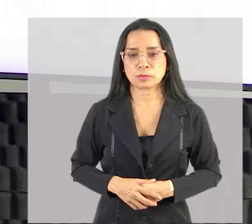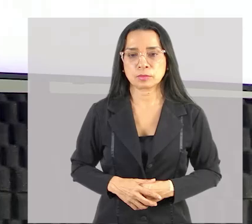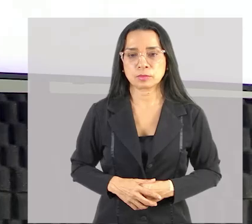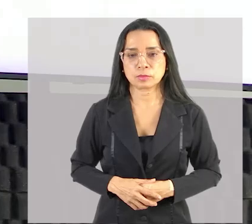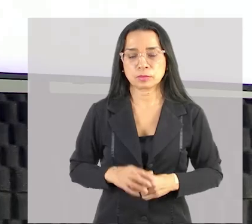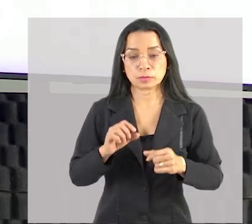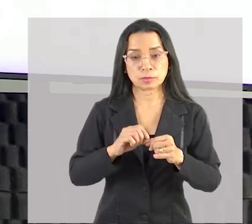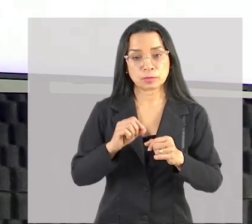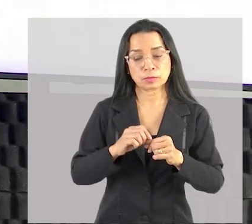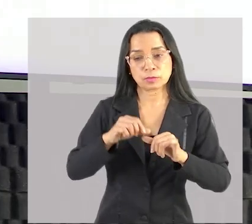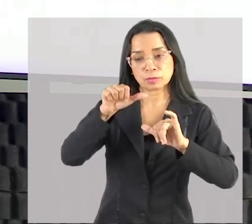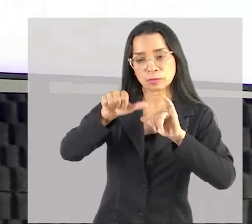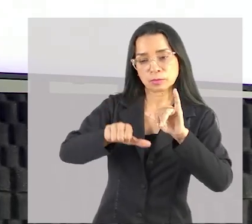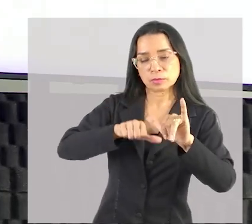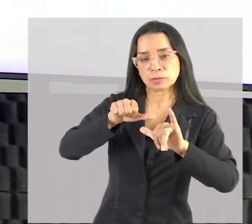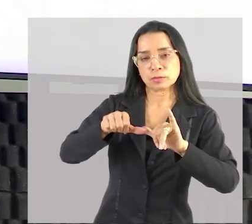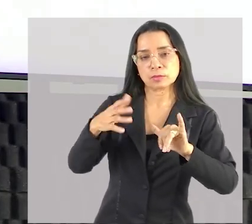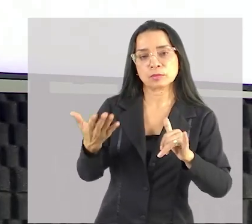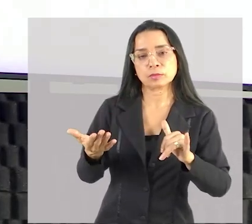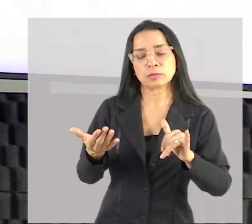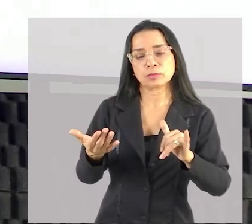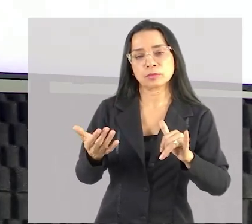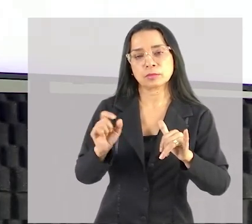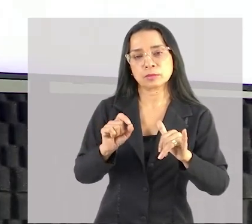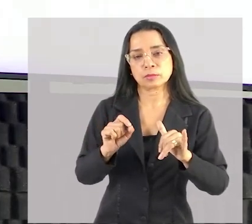Quando você fizer essa reação,